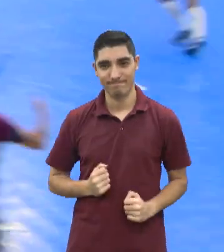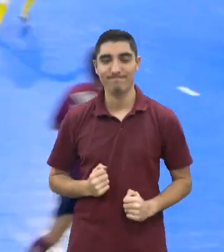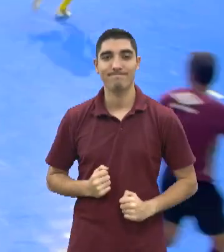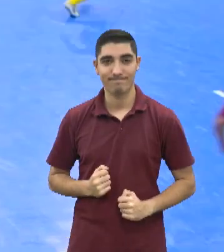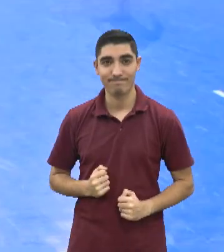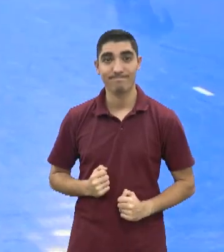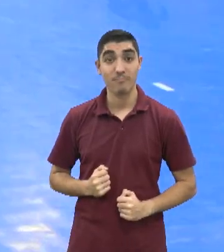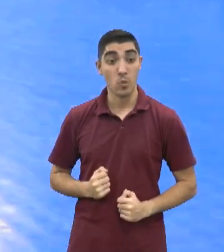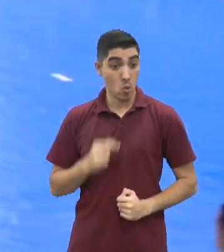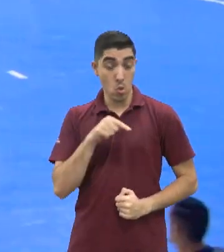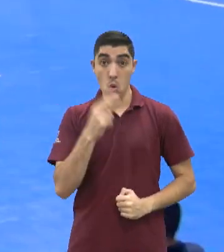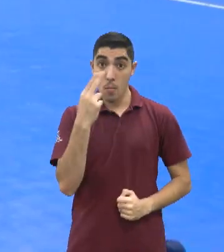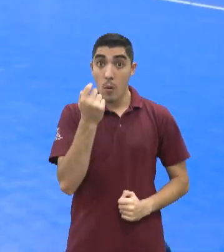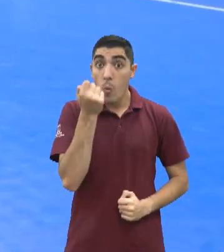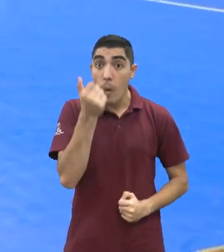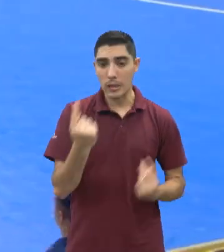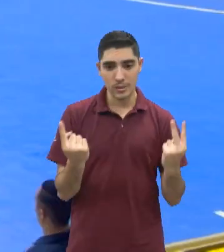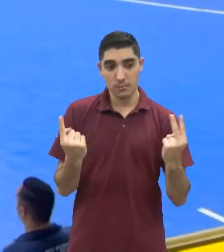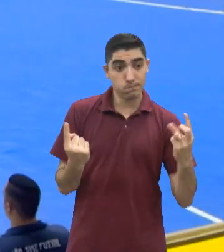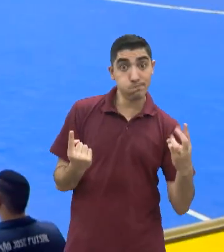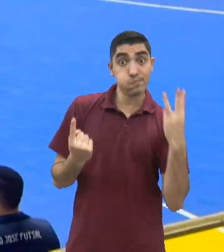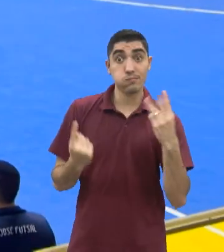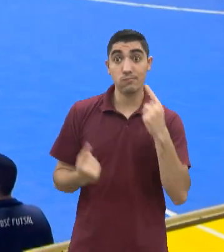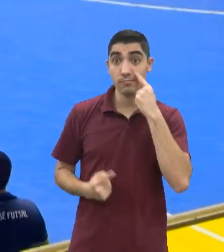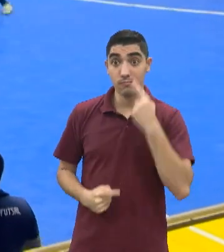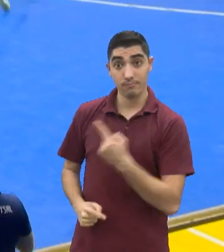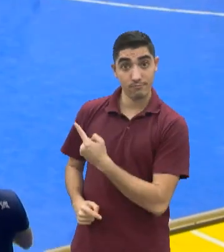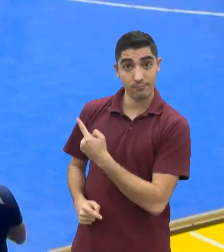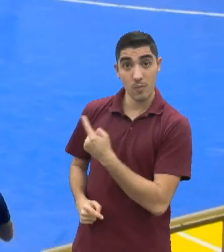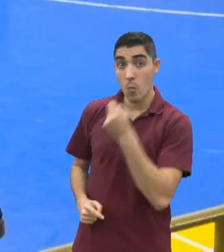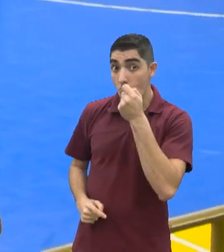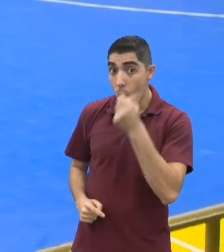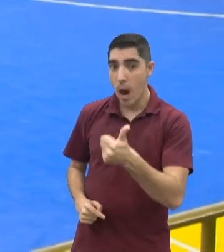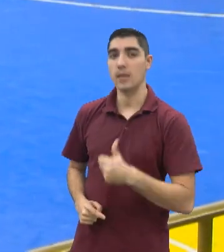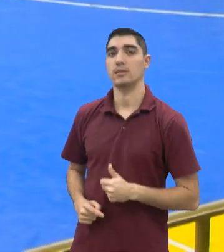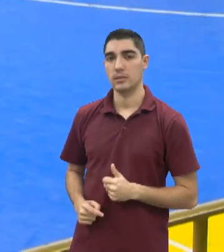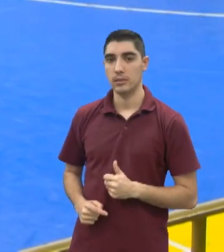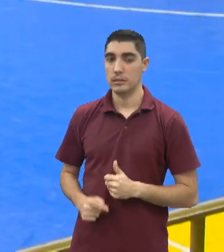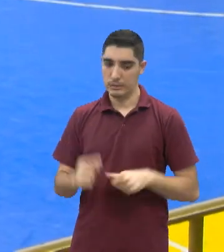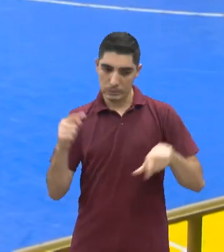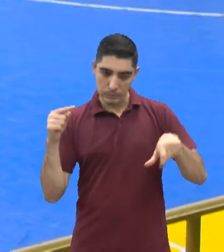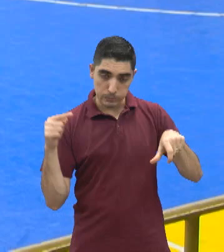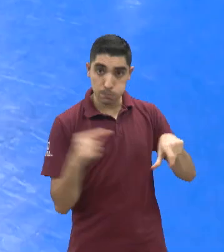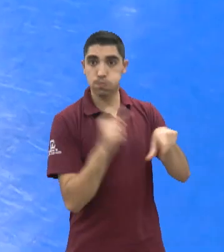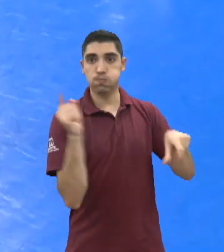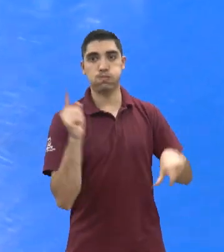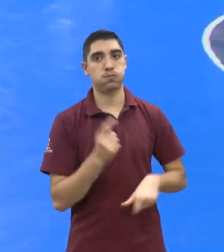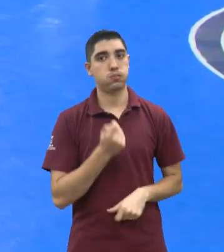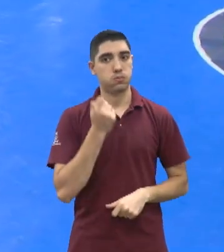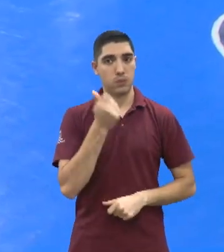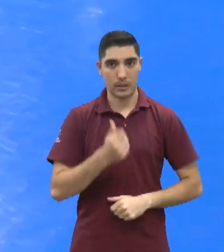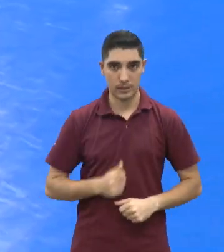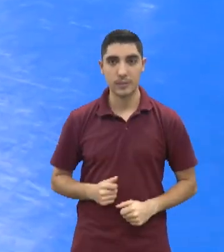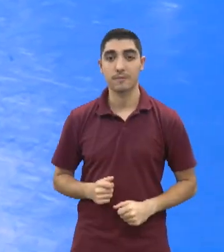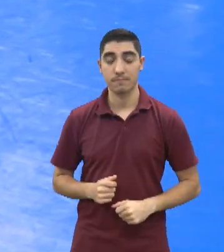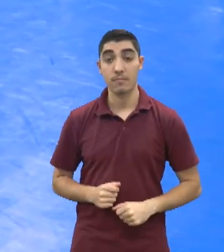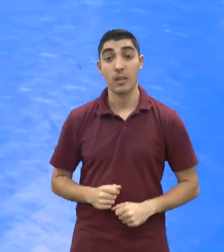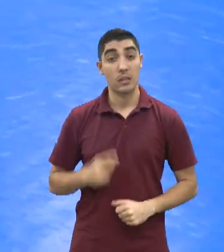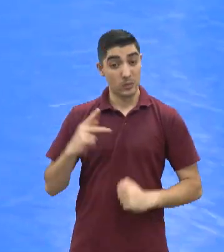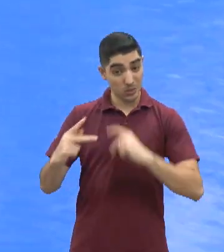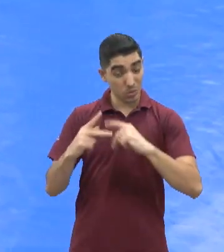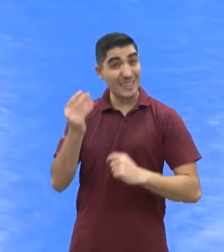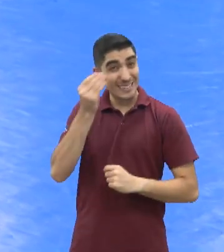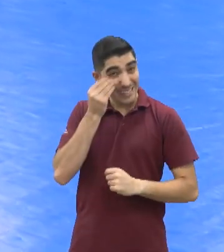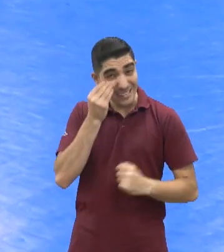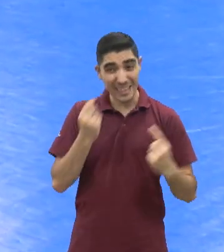O Umuarama poderia ter ampliado logo na jogada seguinte, mas a bola acertou o travessão. Precisando de novo de